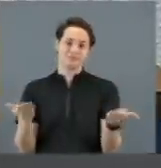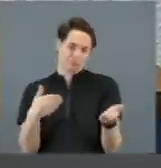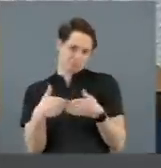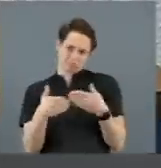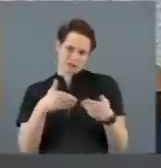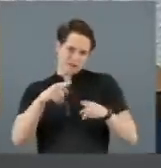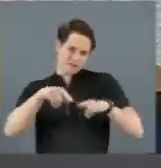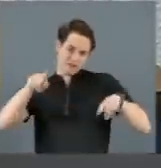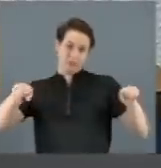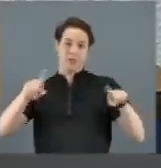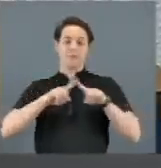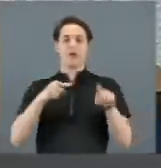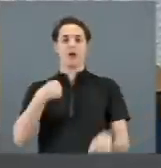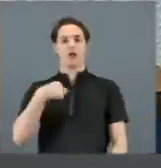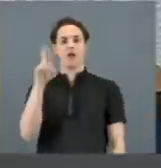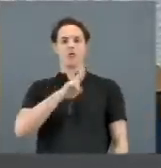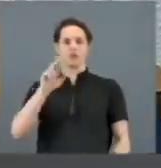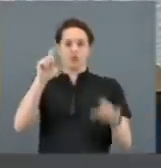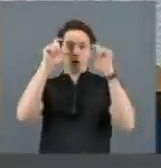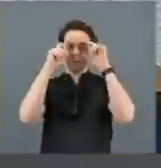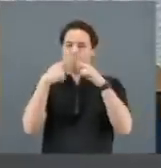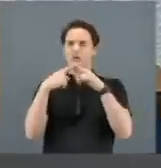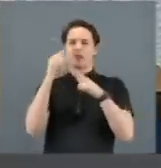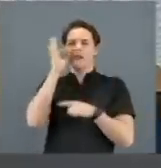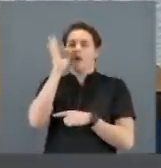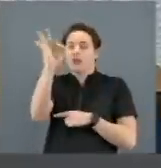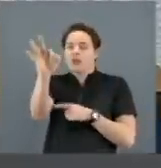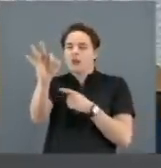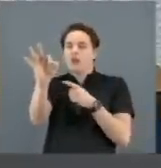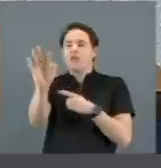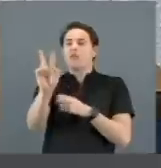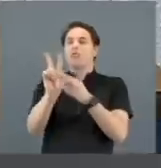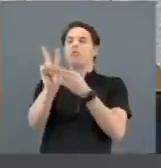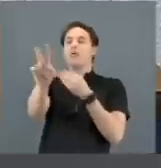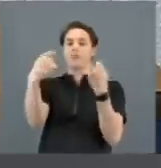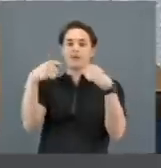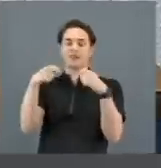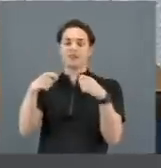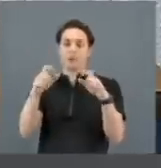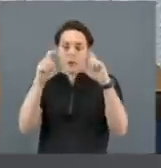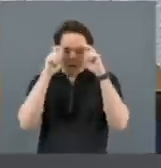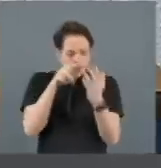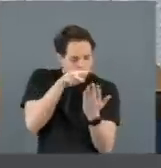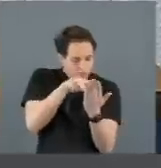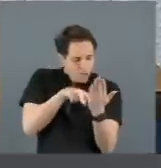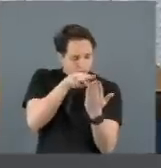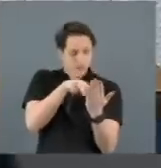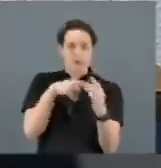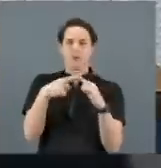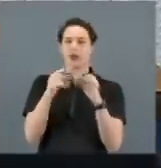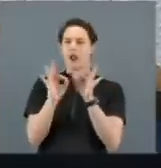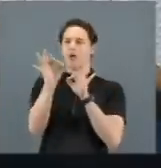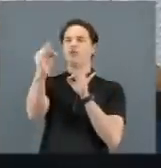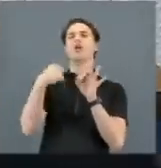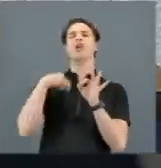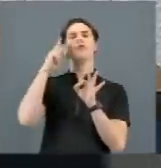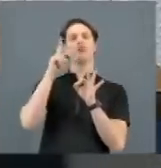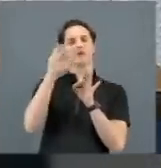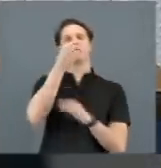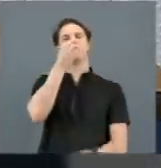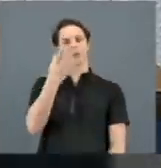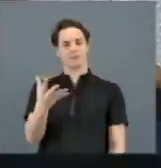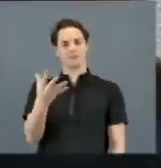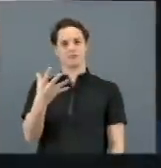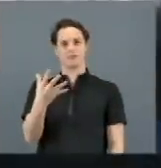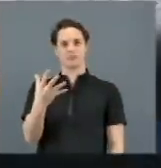Eu uso óculos porque eu não enxergo bem de longe, eu não enxergo bem de perto, eu tenho que botar para ler. Quando eu tiro, eu enxergo muito bem de longe. Mas tem